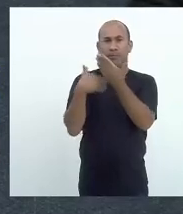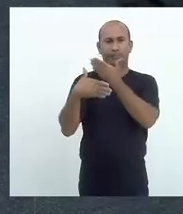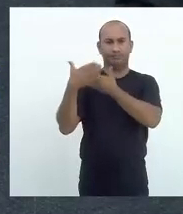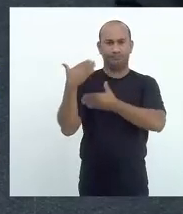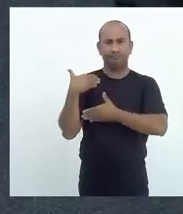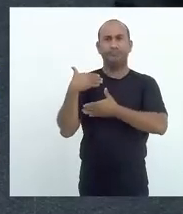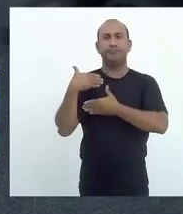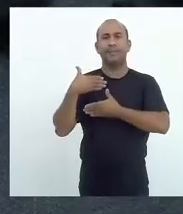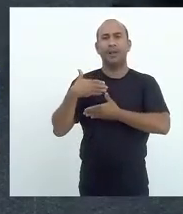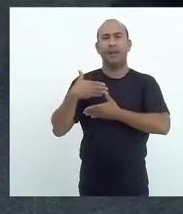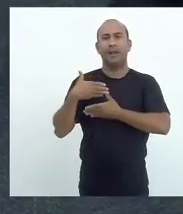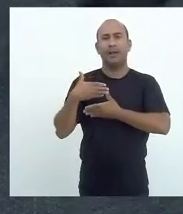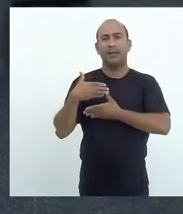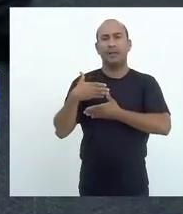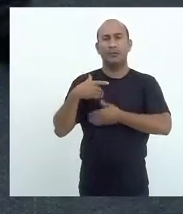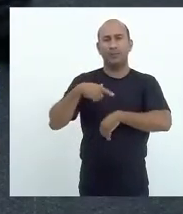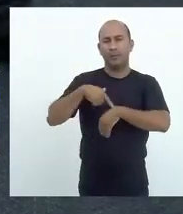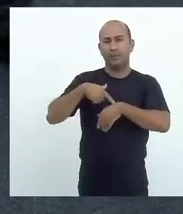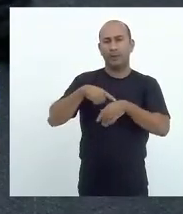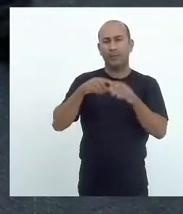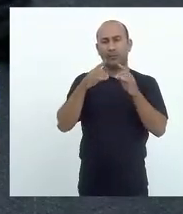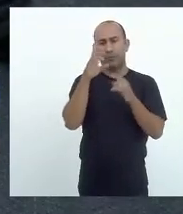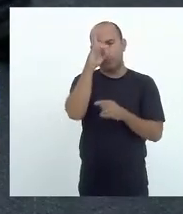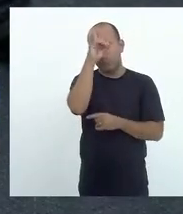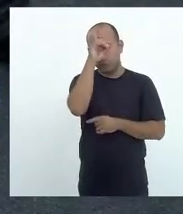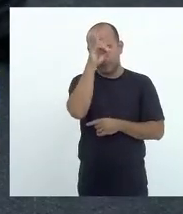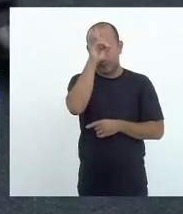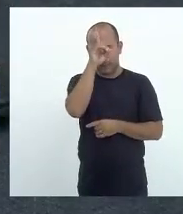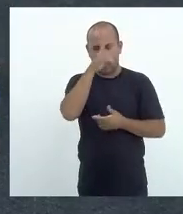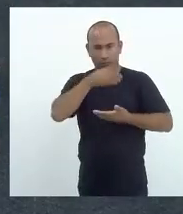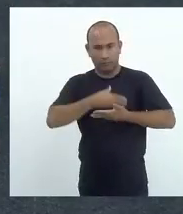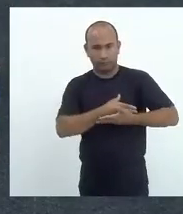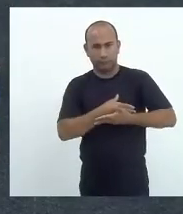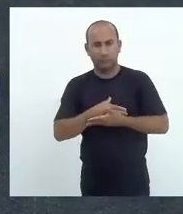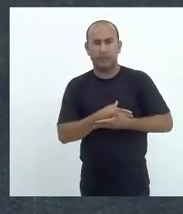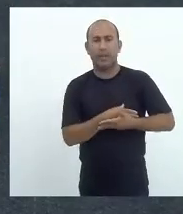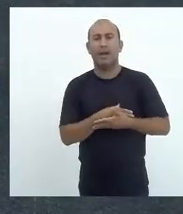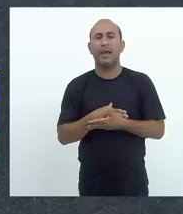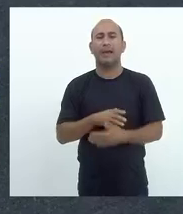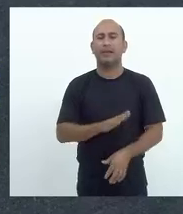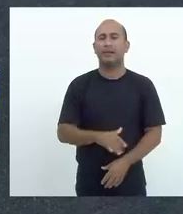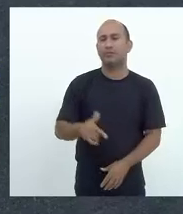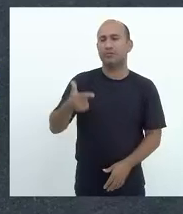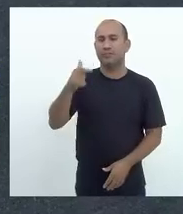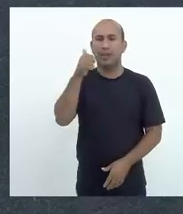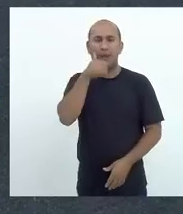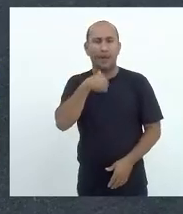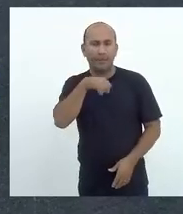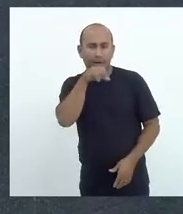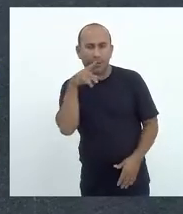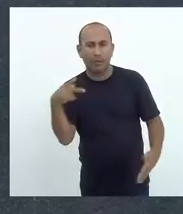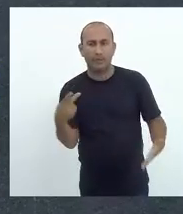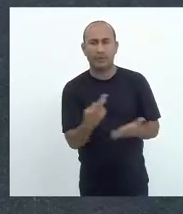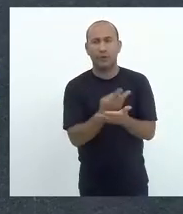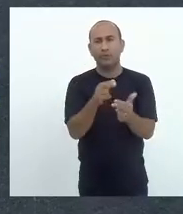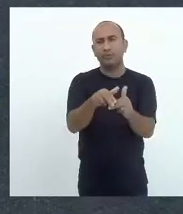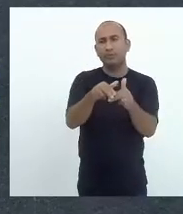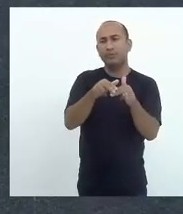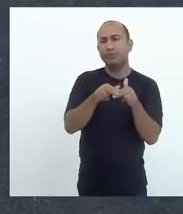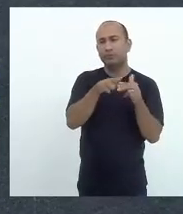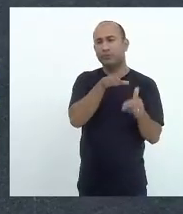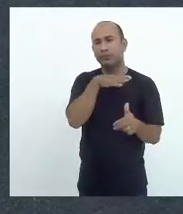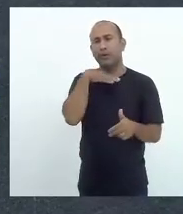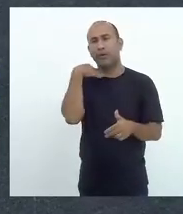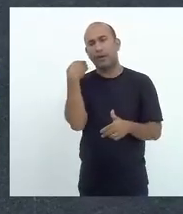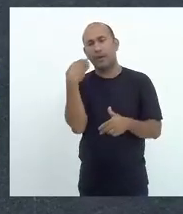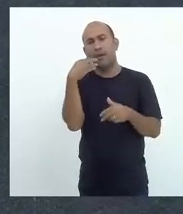estadual Frei Damião, para atender a órfãos cuja mãe haviam falecido em razão da Covid